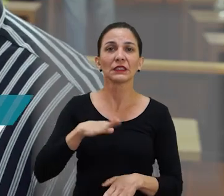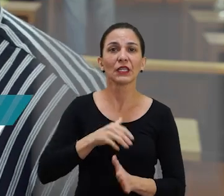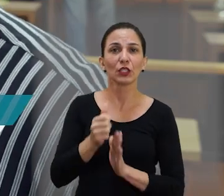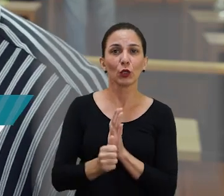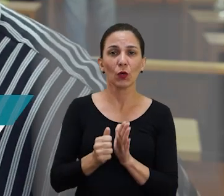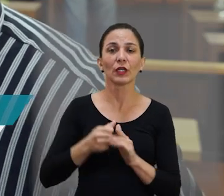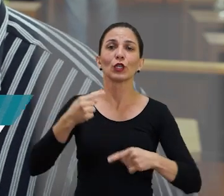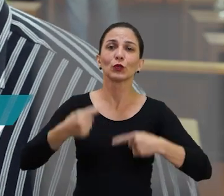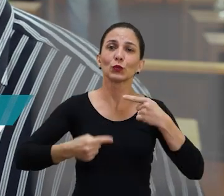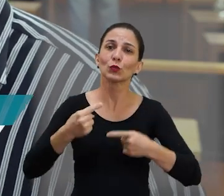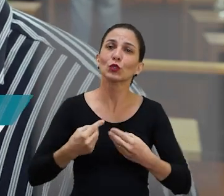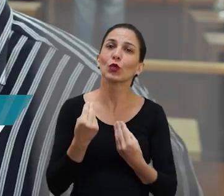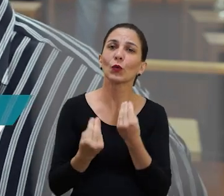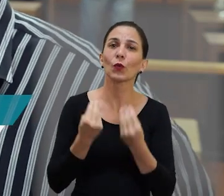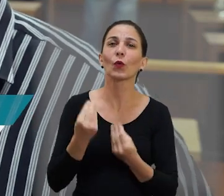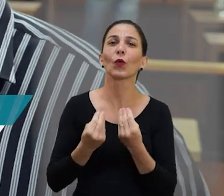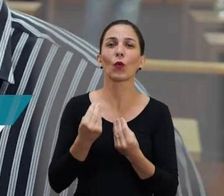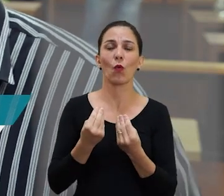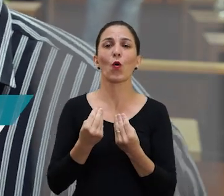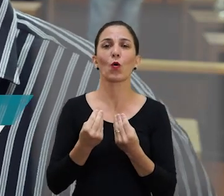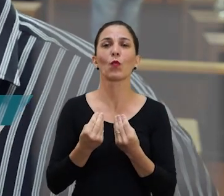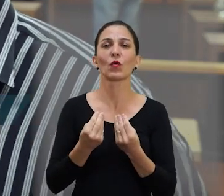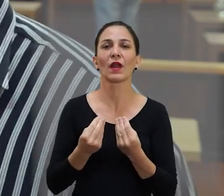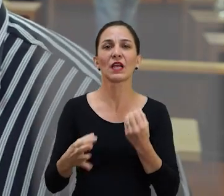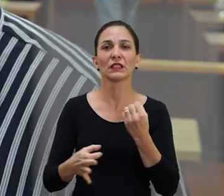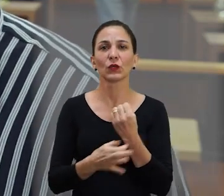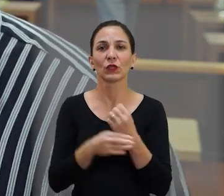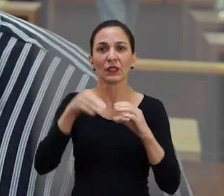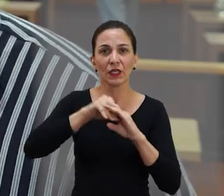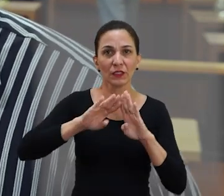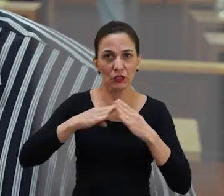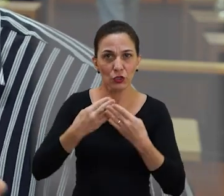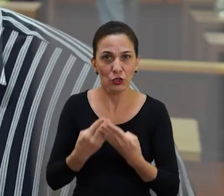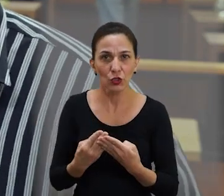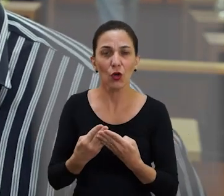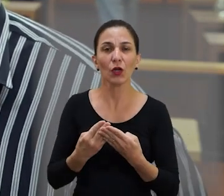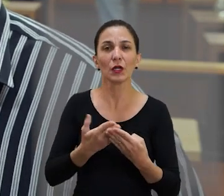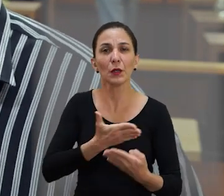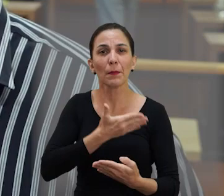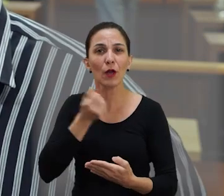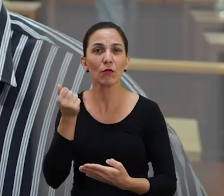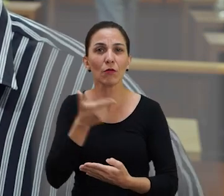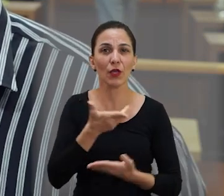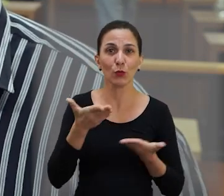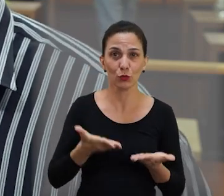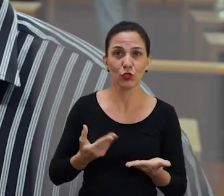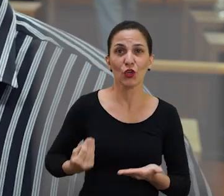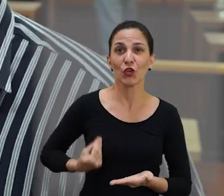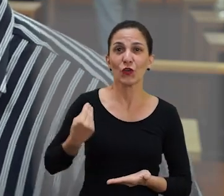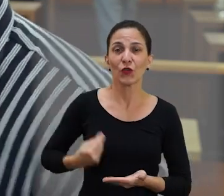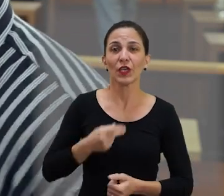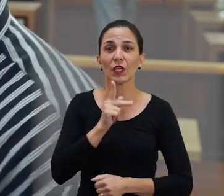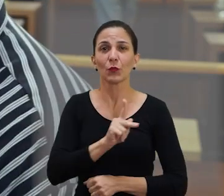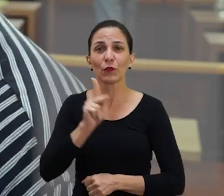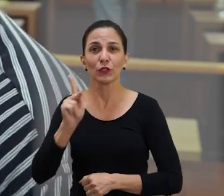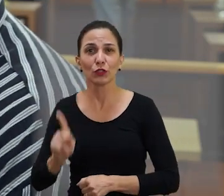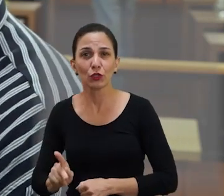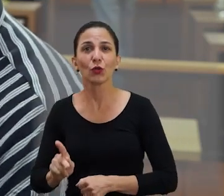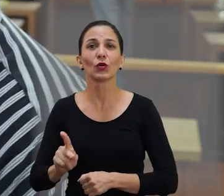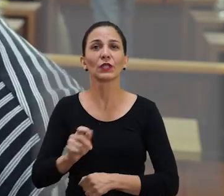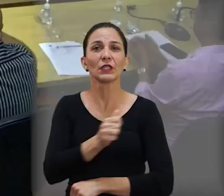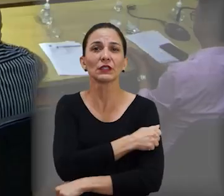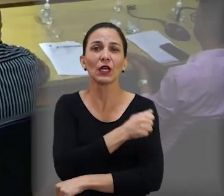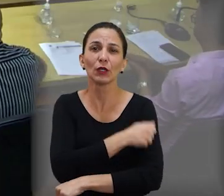conjunto da nossa cidade para discutir o que a gente deve fazer num ponto de vista de aumentar a segurança nas escolas e garantir a vida